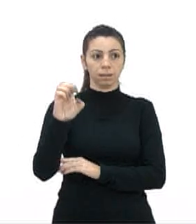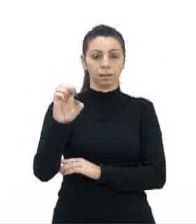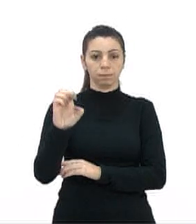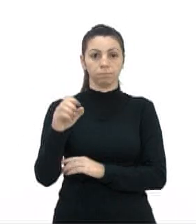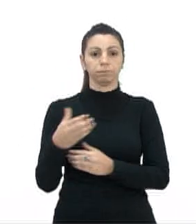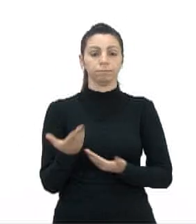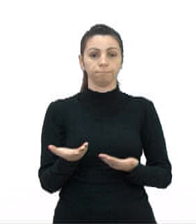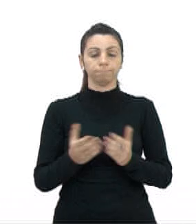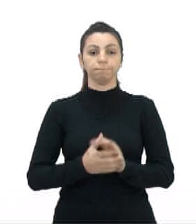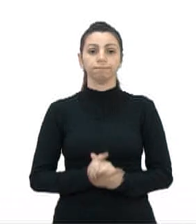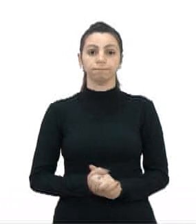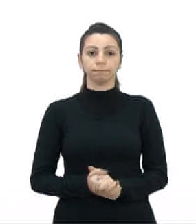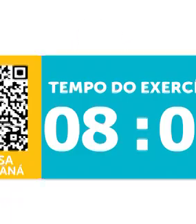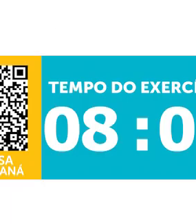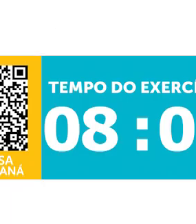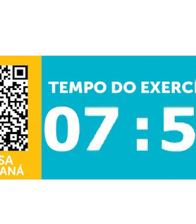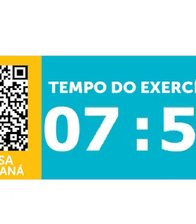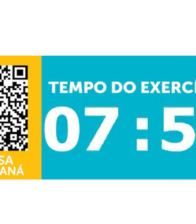vocês.